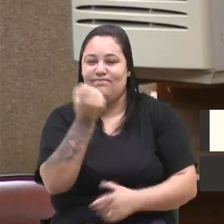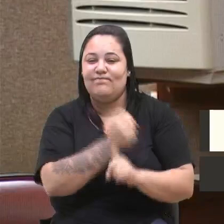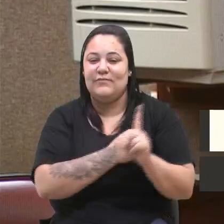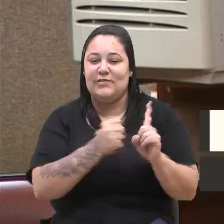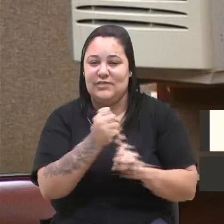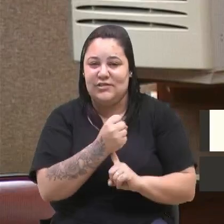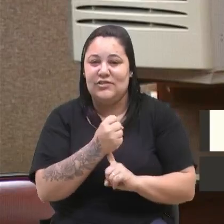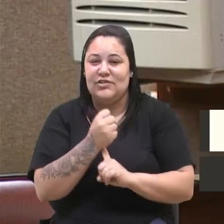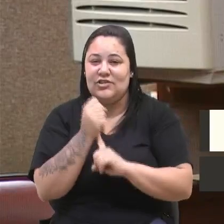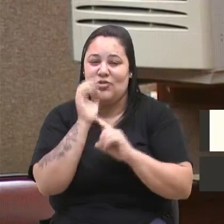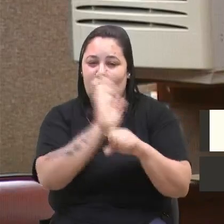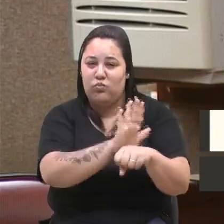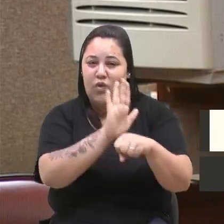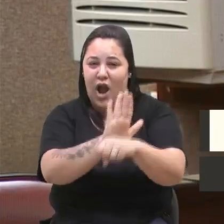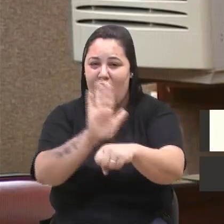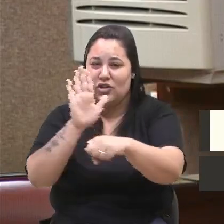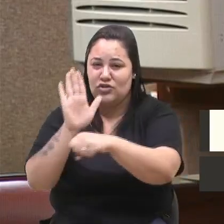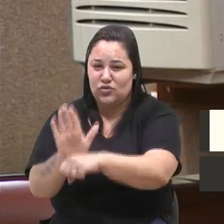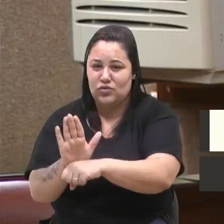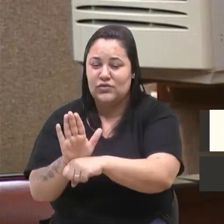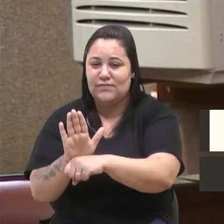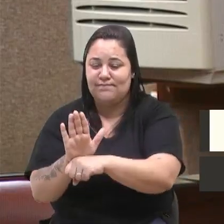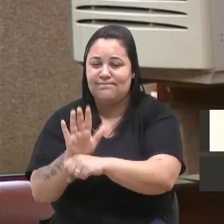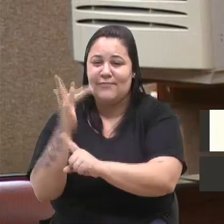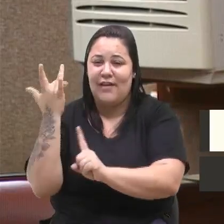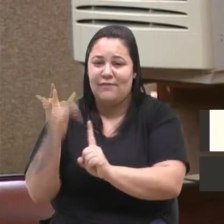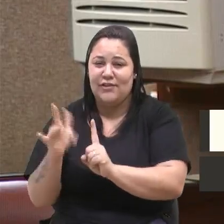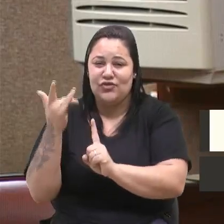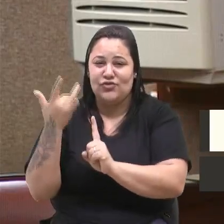socorro vamos dizer, a vítimas